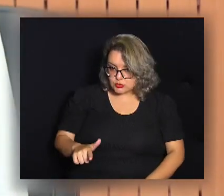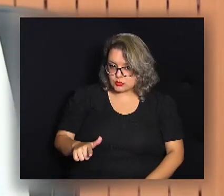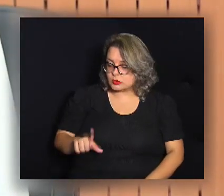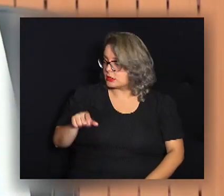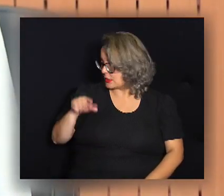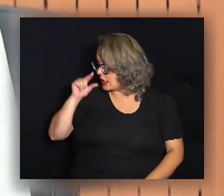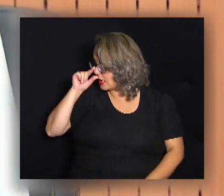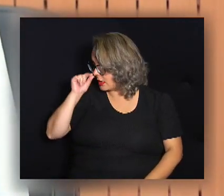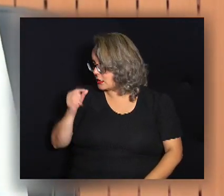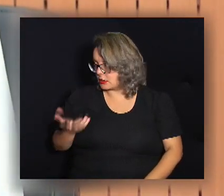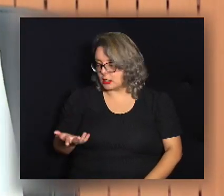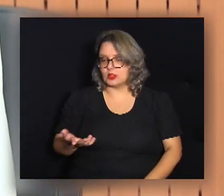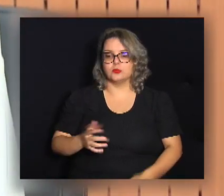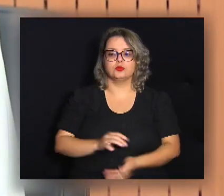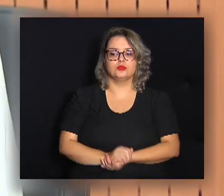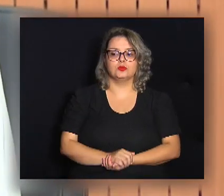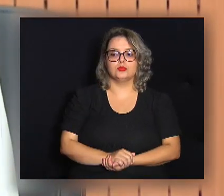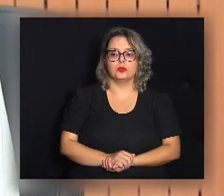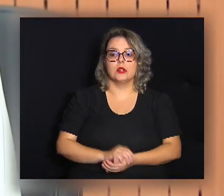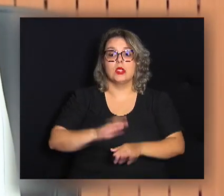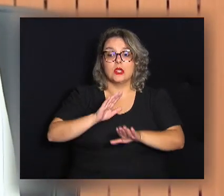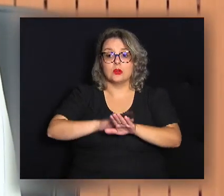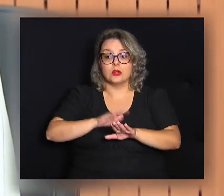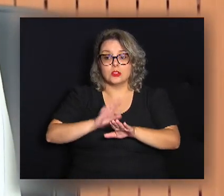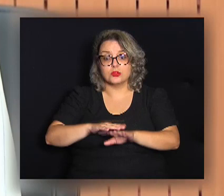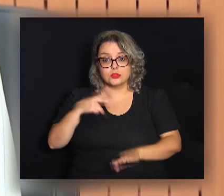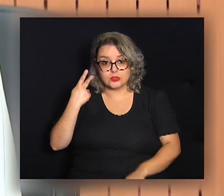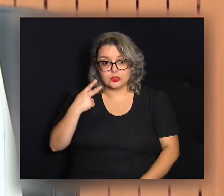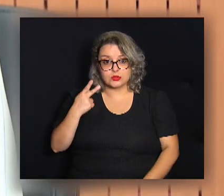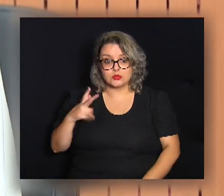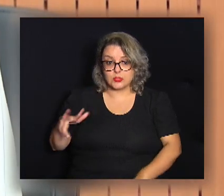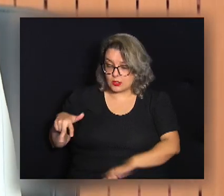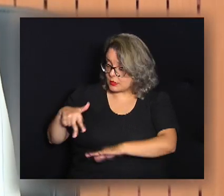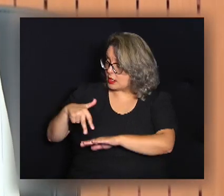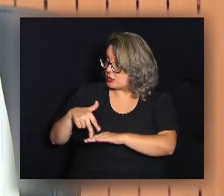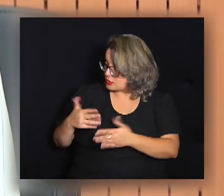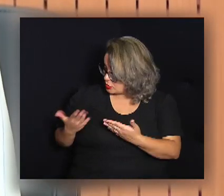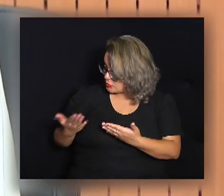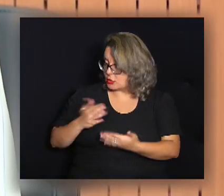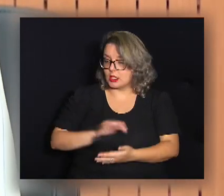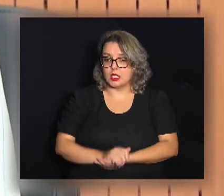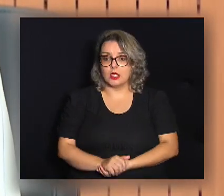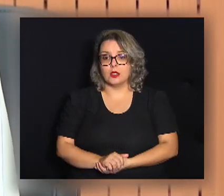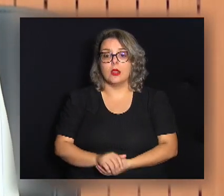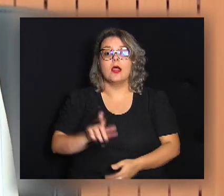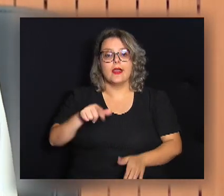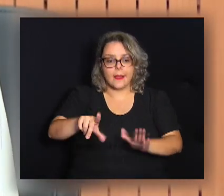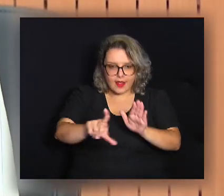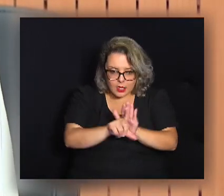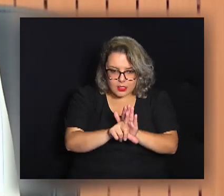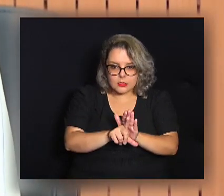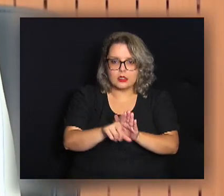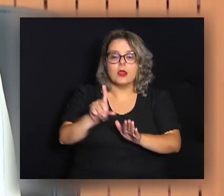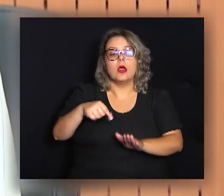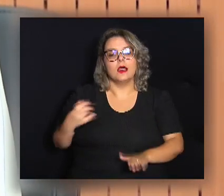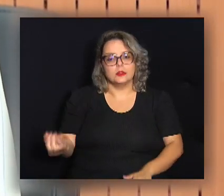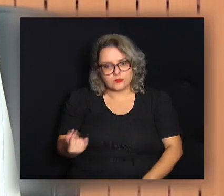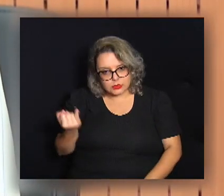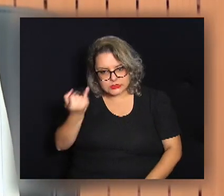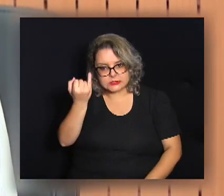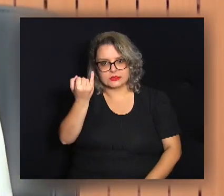Arnaldo, que a atitude que o vereador está tomando é legal, é